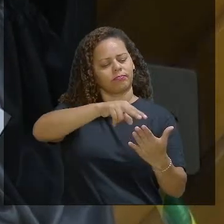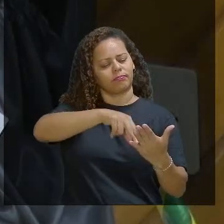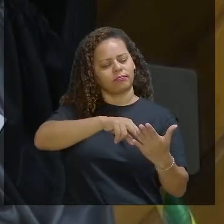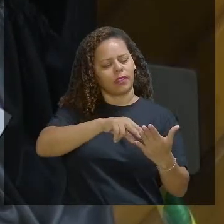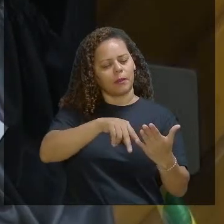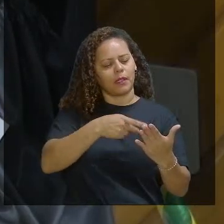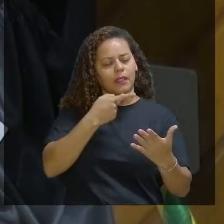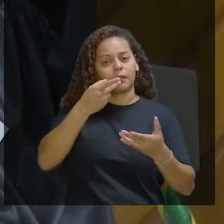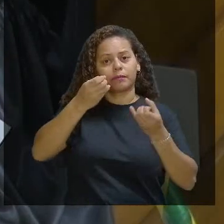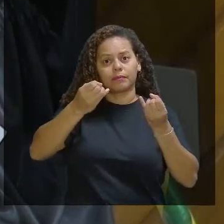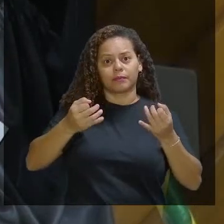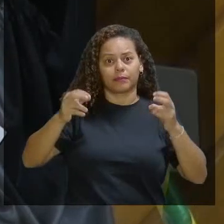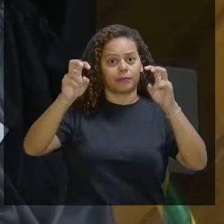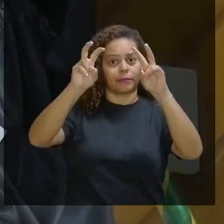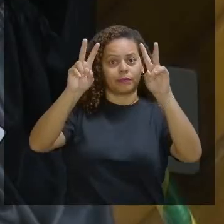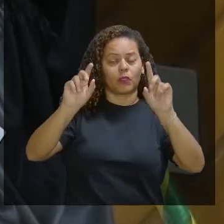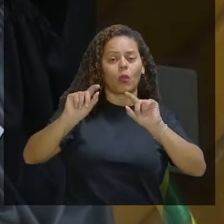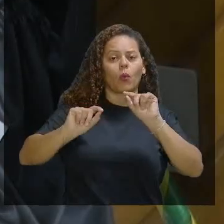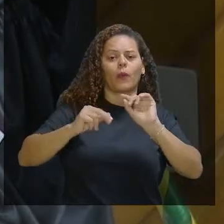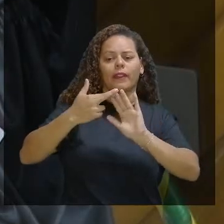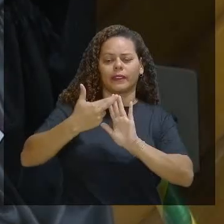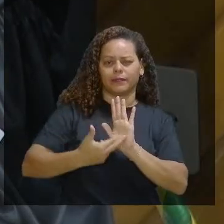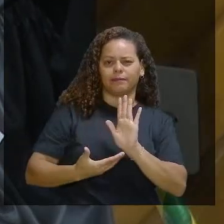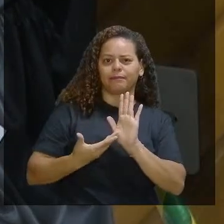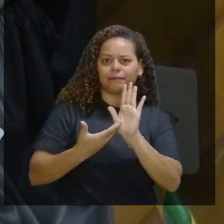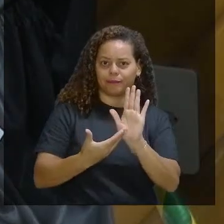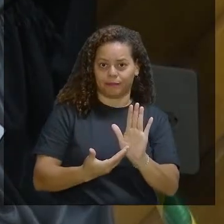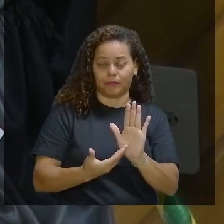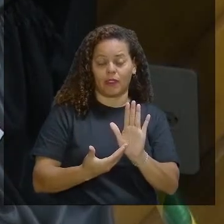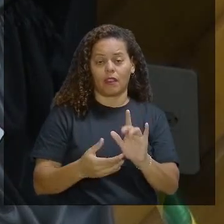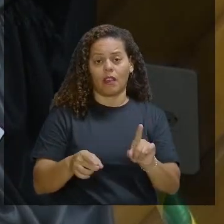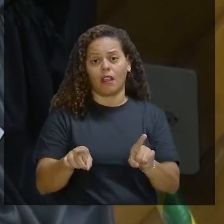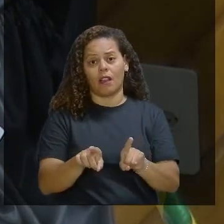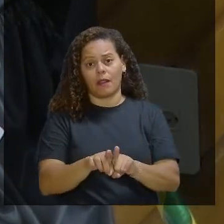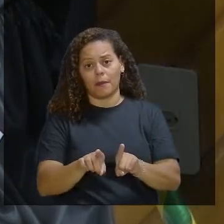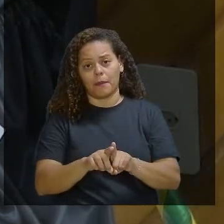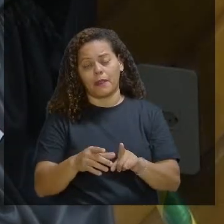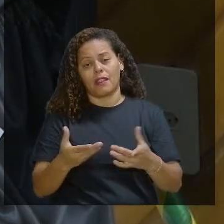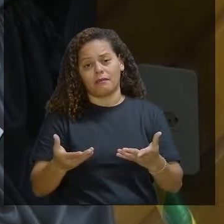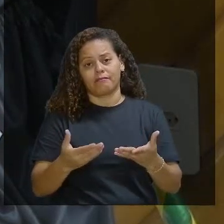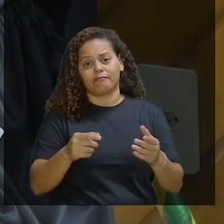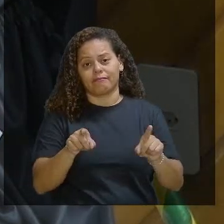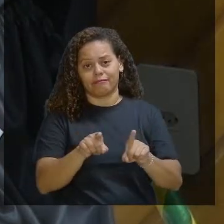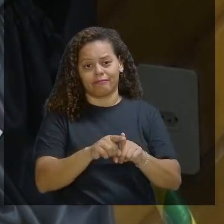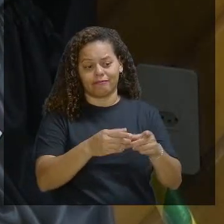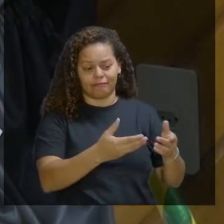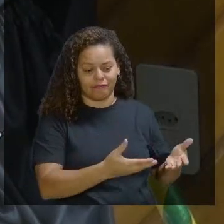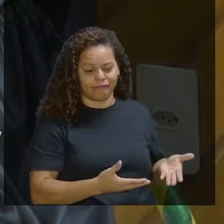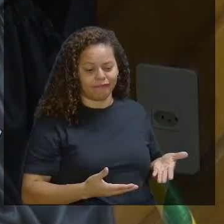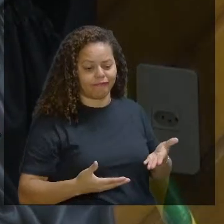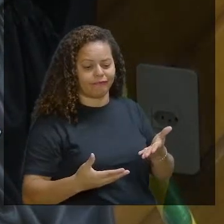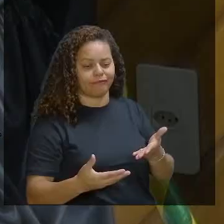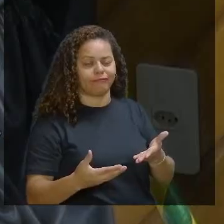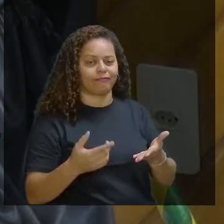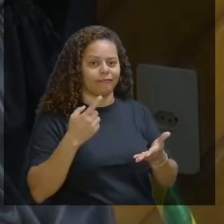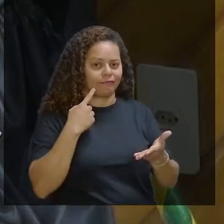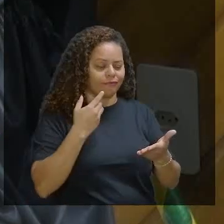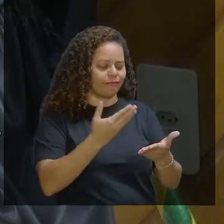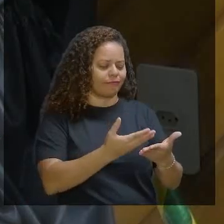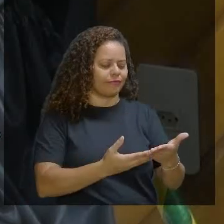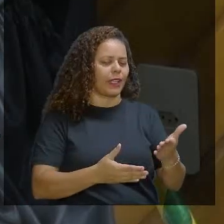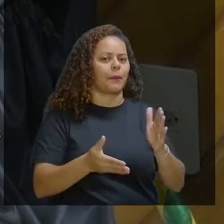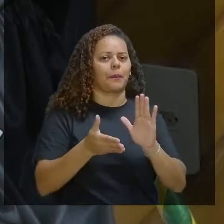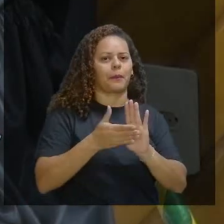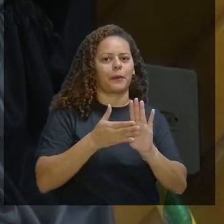essa digressão quanto ao relatório, eu estou trazendo à deliberação dessa corte essa proposta